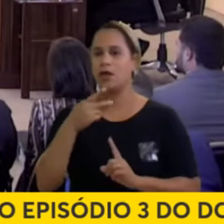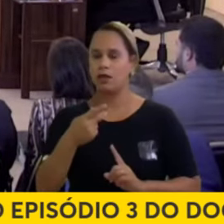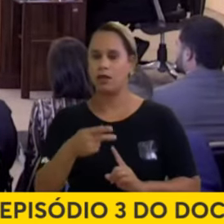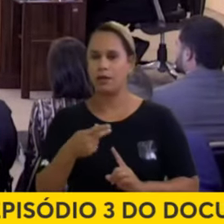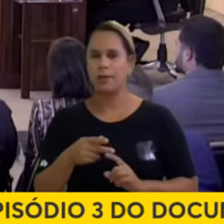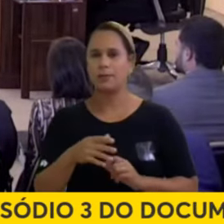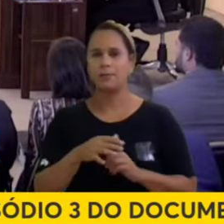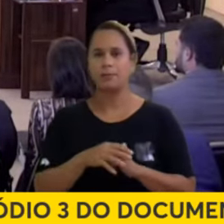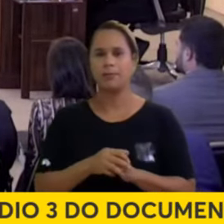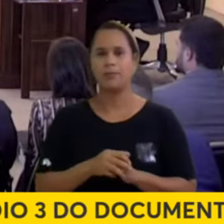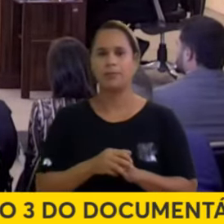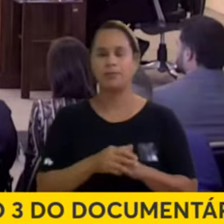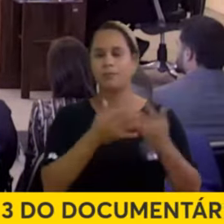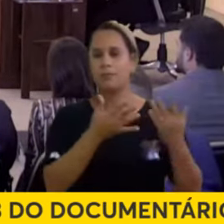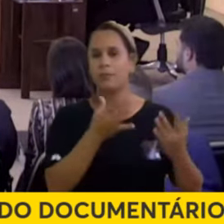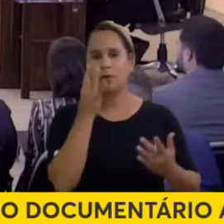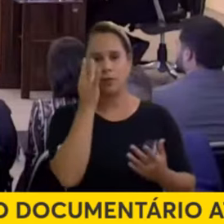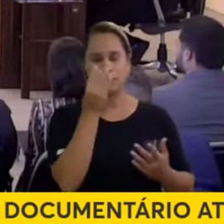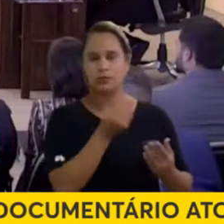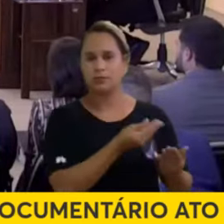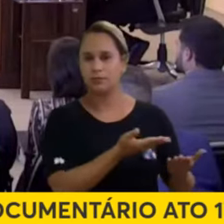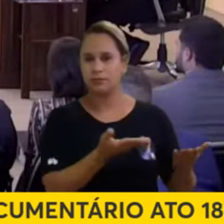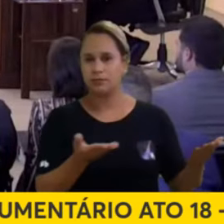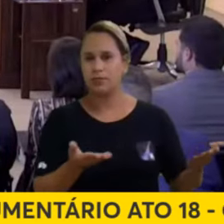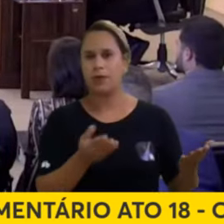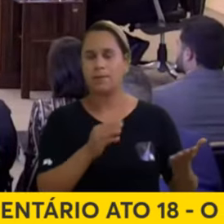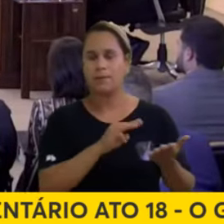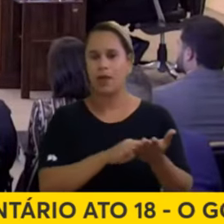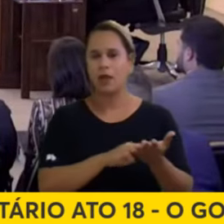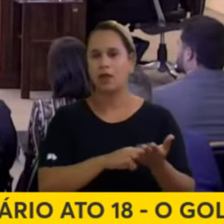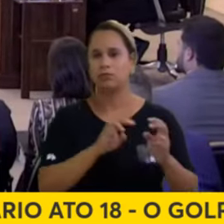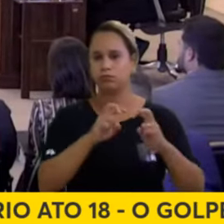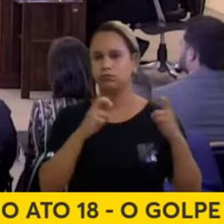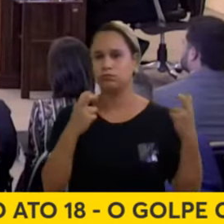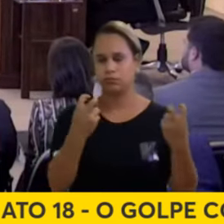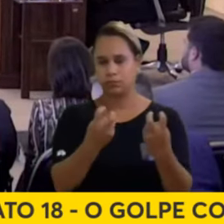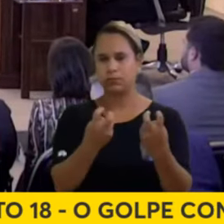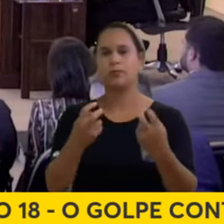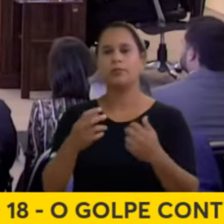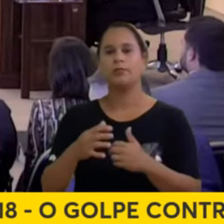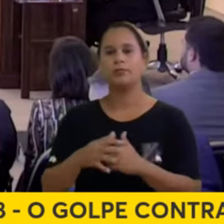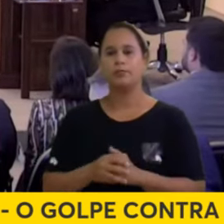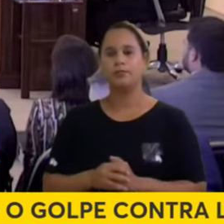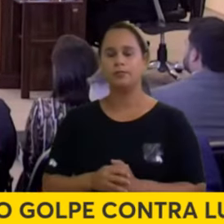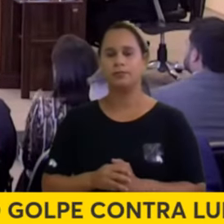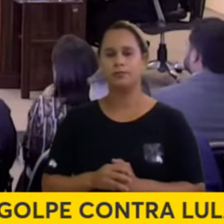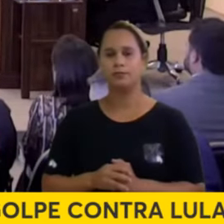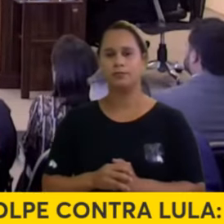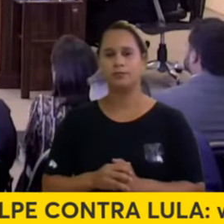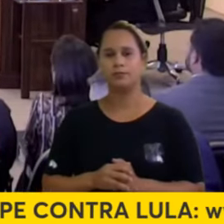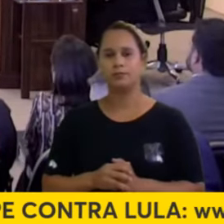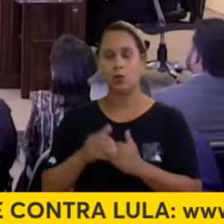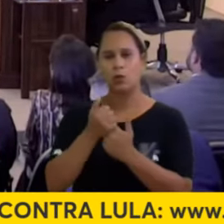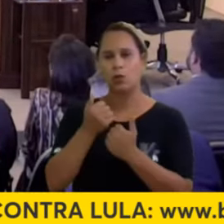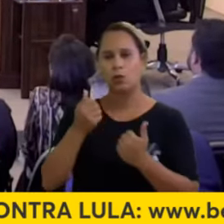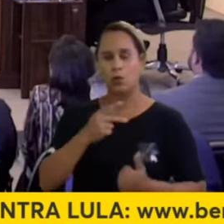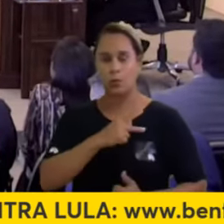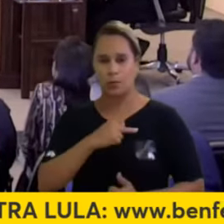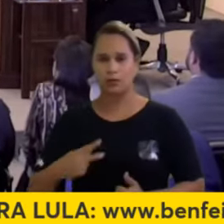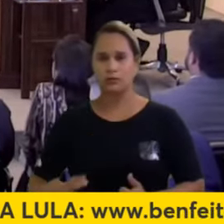excelentíssimos membros da corte primeiro nosso ilustre co-presidente e